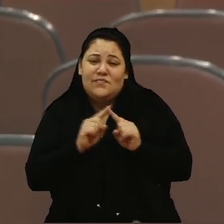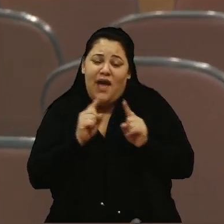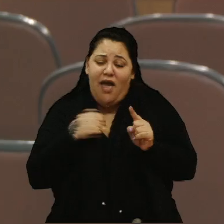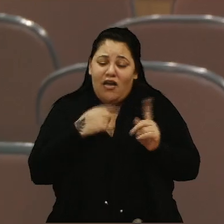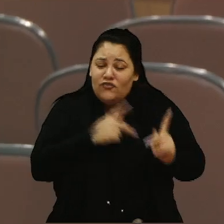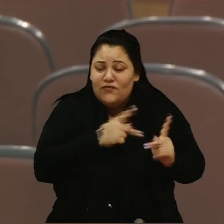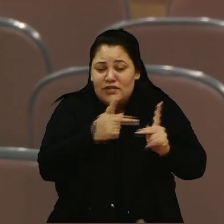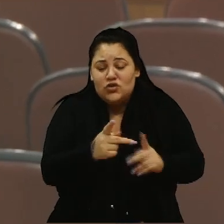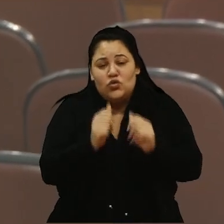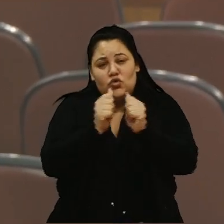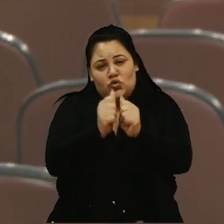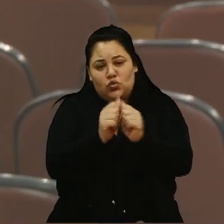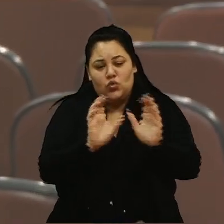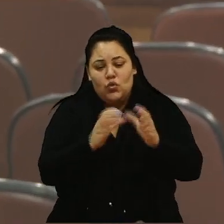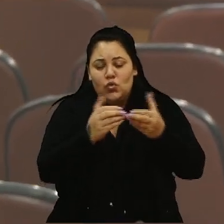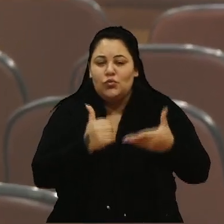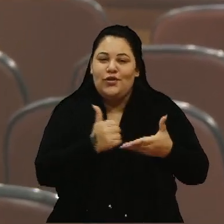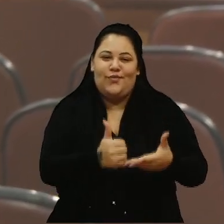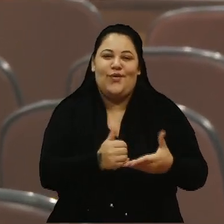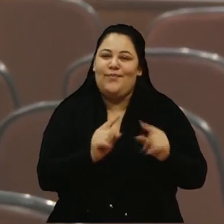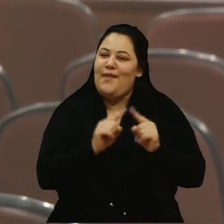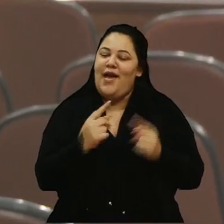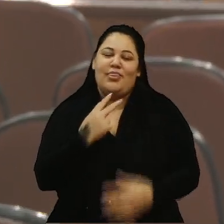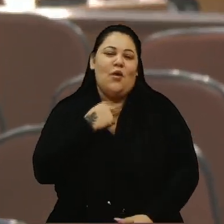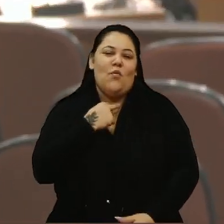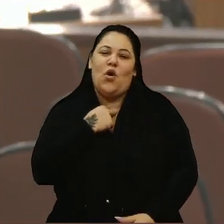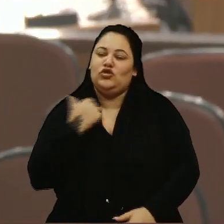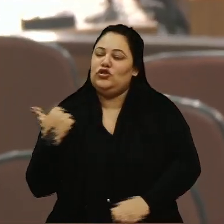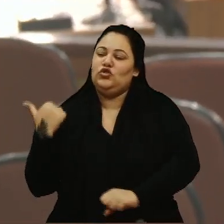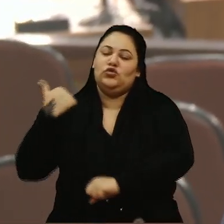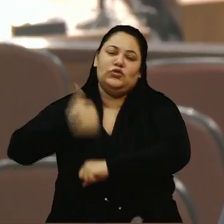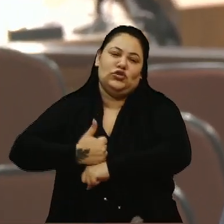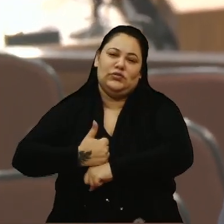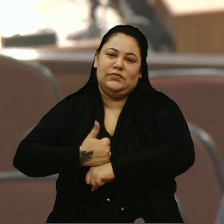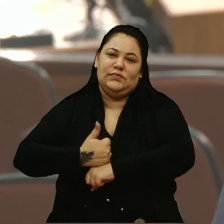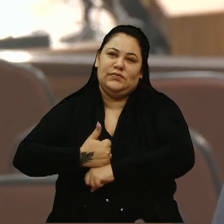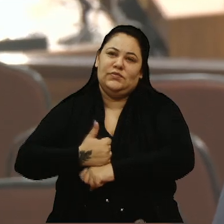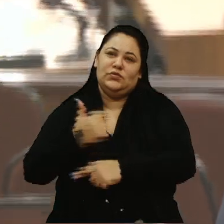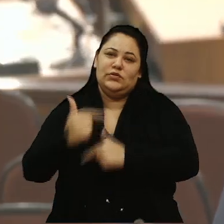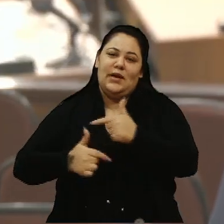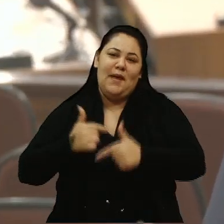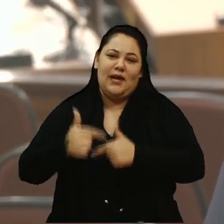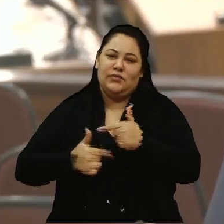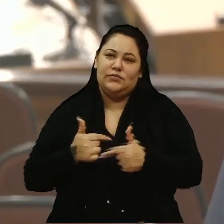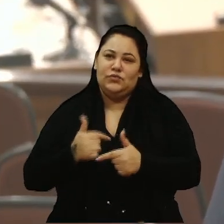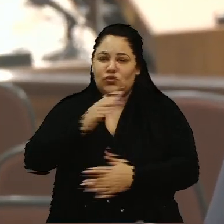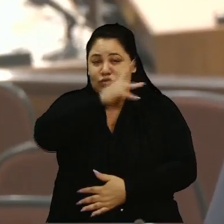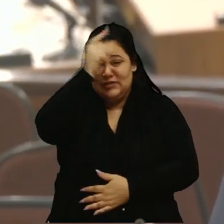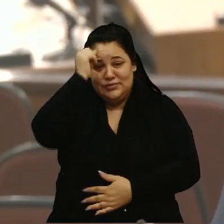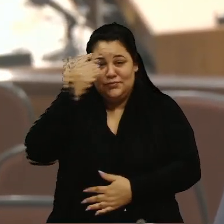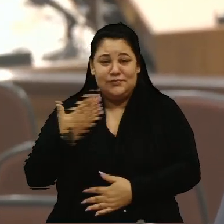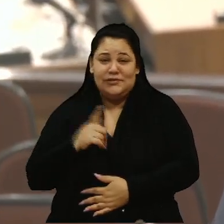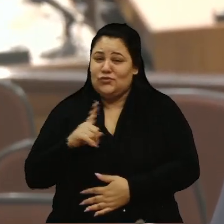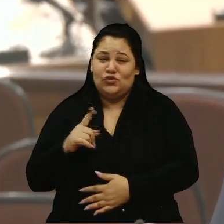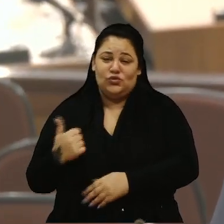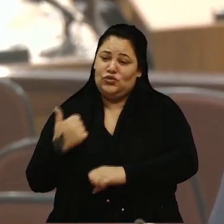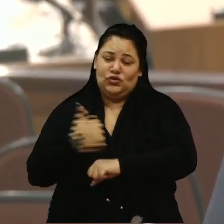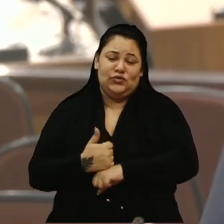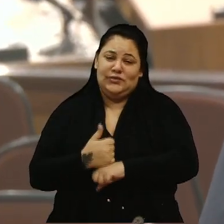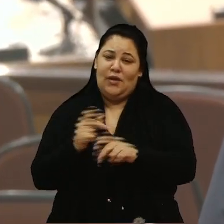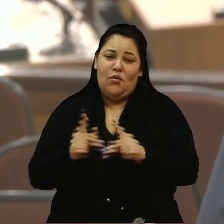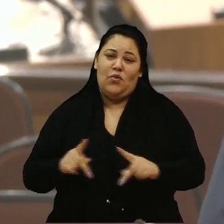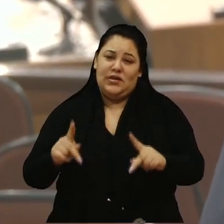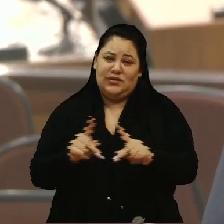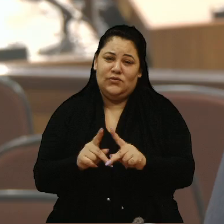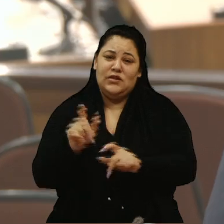da frente aqui, mas isso não pode substituir o trabalho do município com esta população.